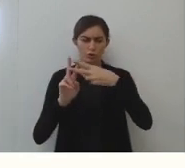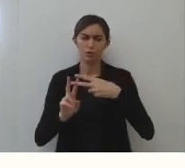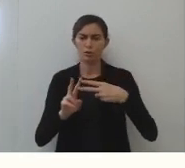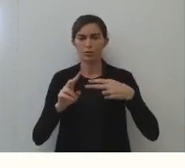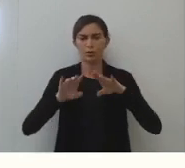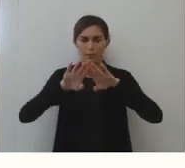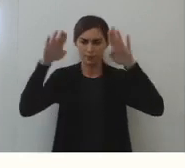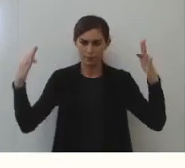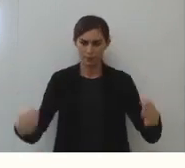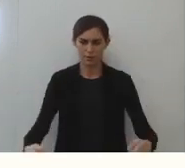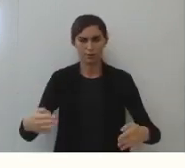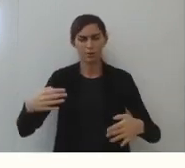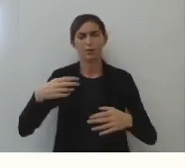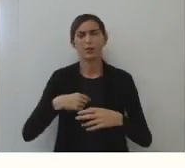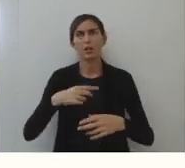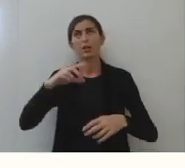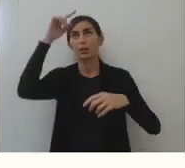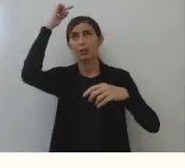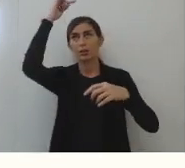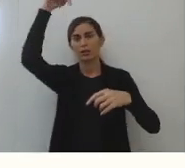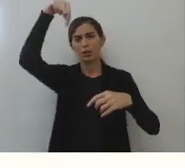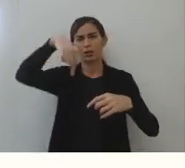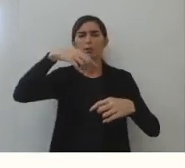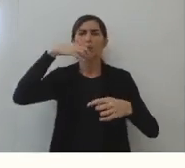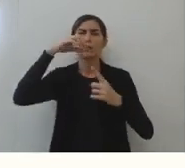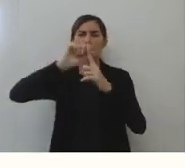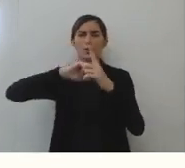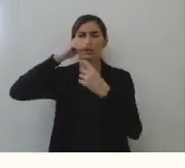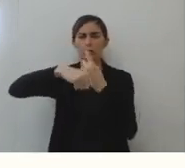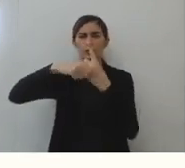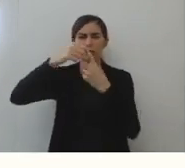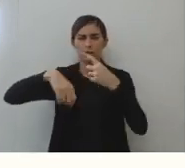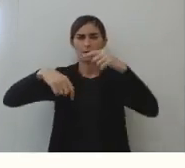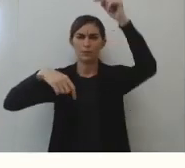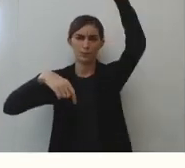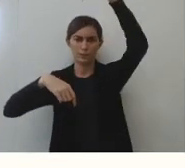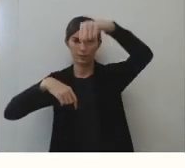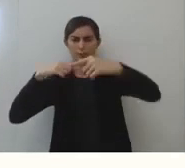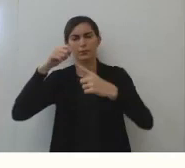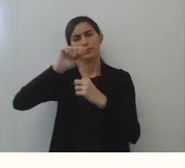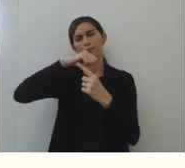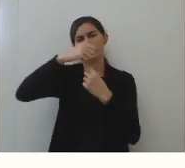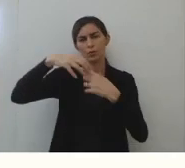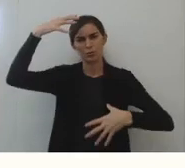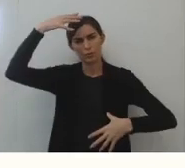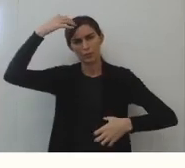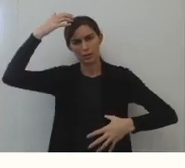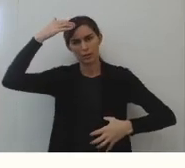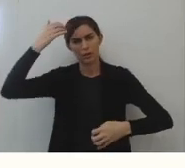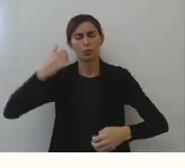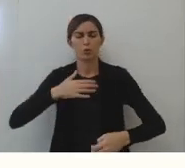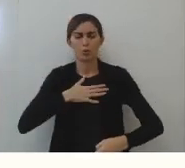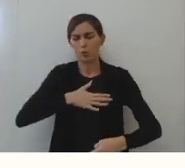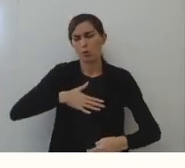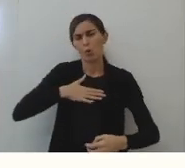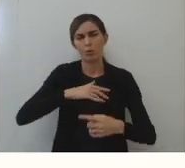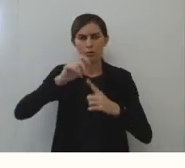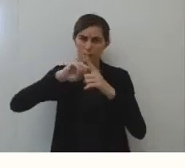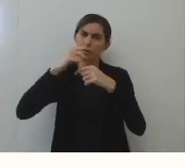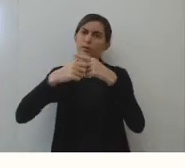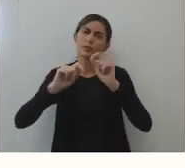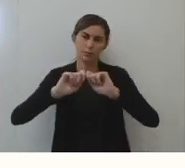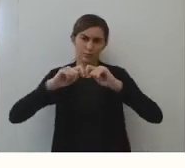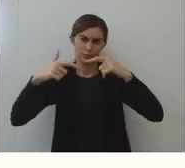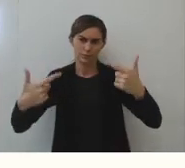Acima da mesa, pendendo do teto, um cacho de bananas. Os macacos gostam de bananas,